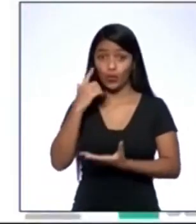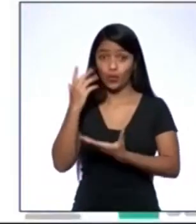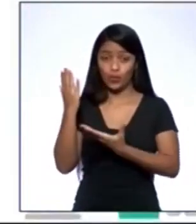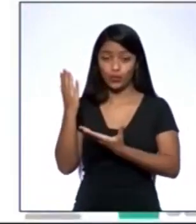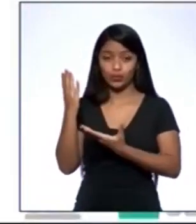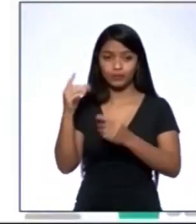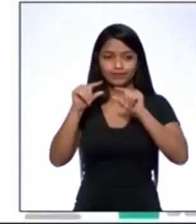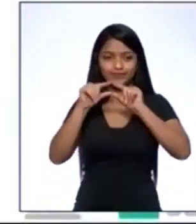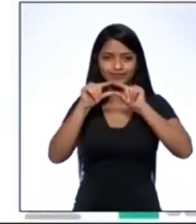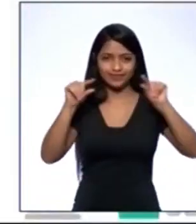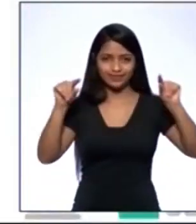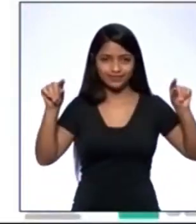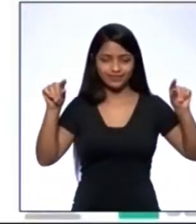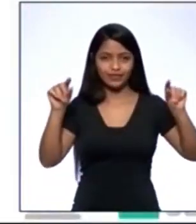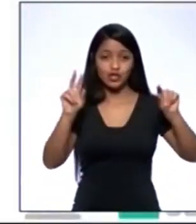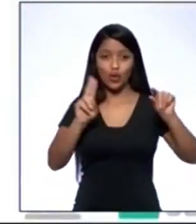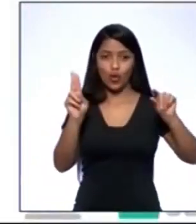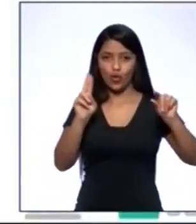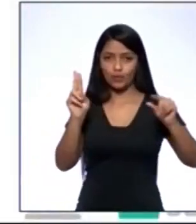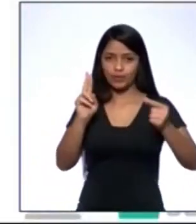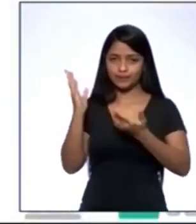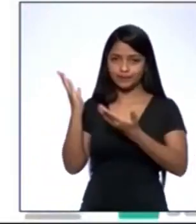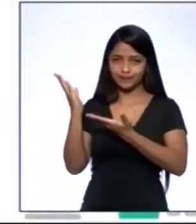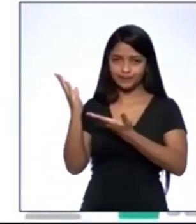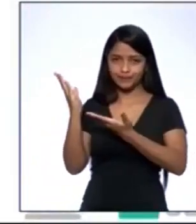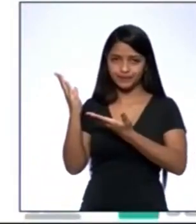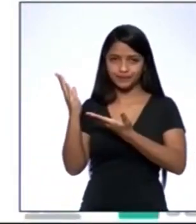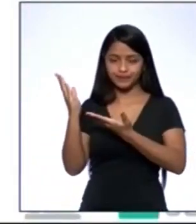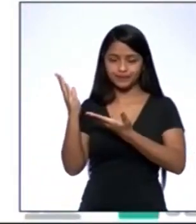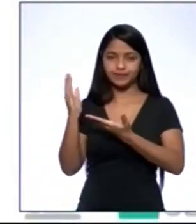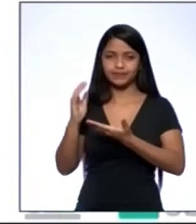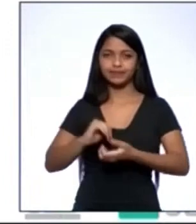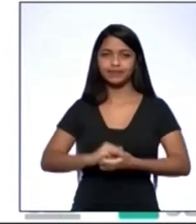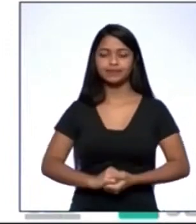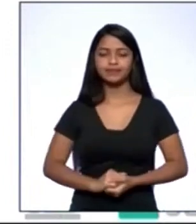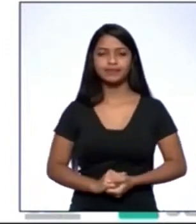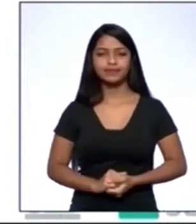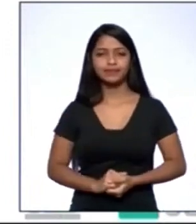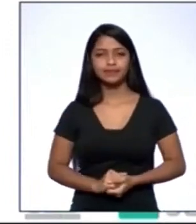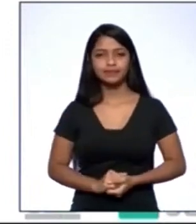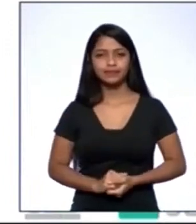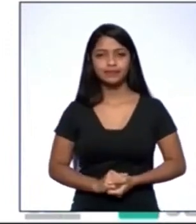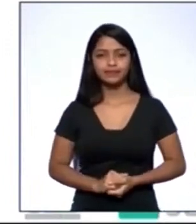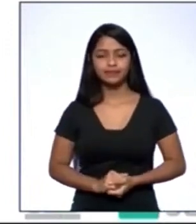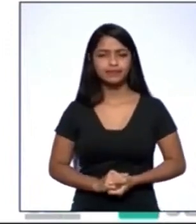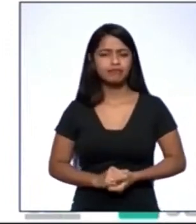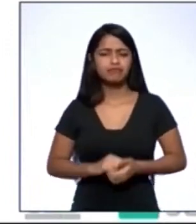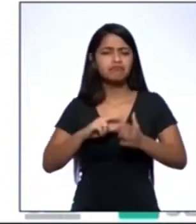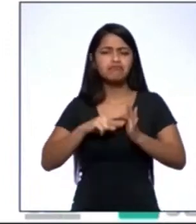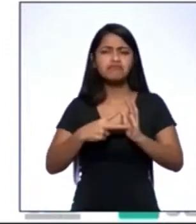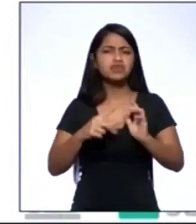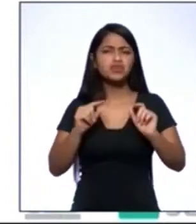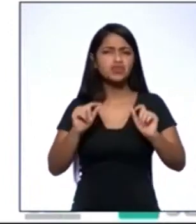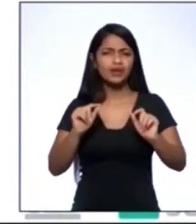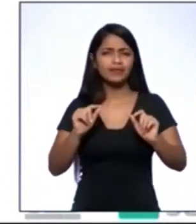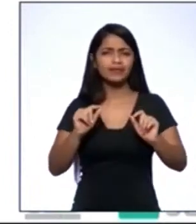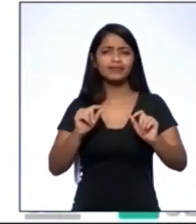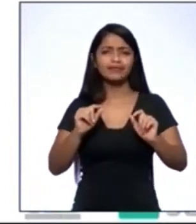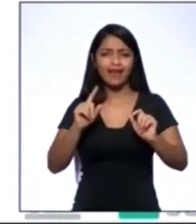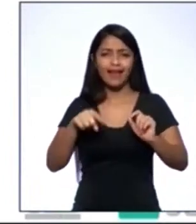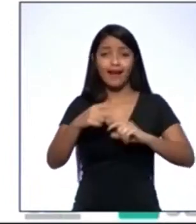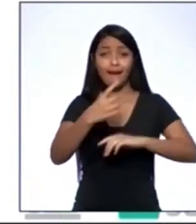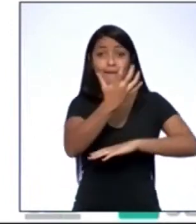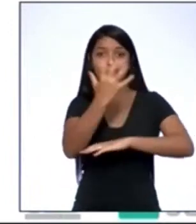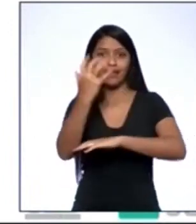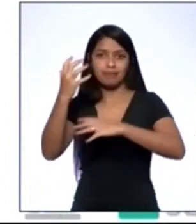chamado efeito cumulativo ou magnificação trófica, que é um tipo de impacto